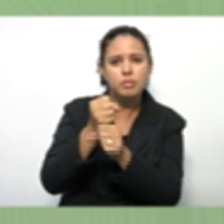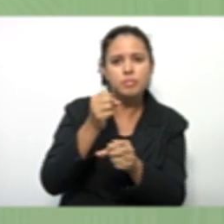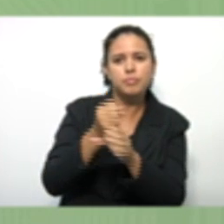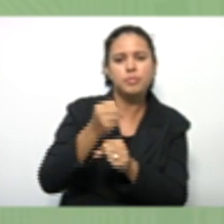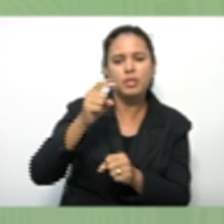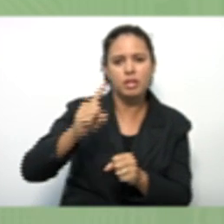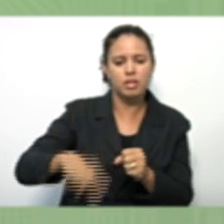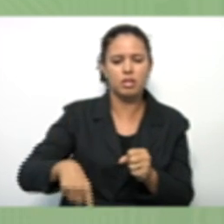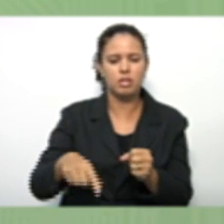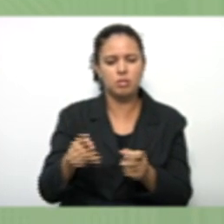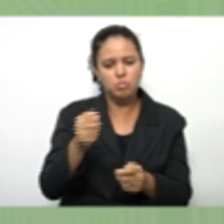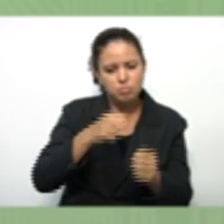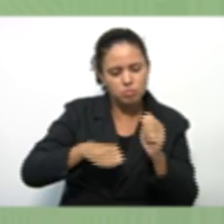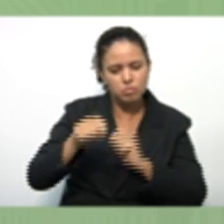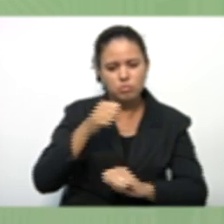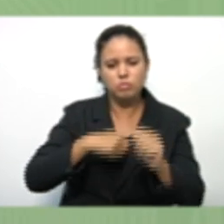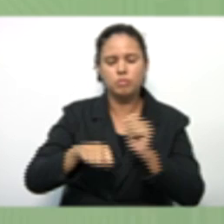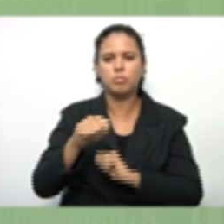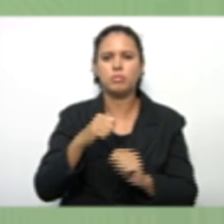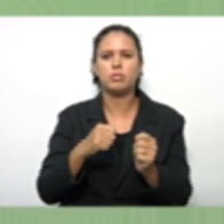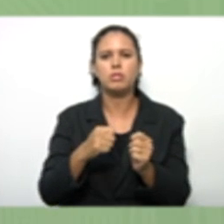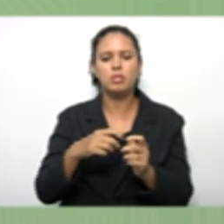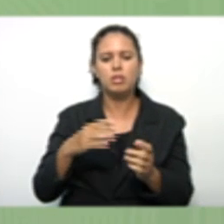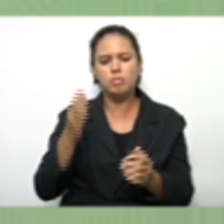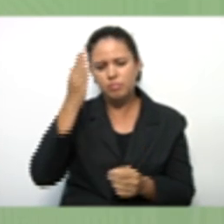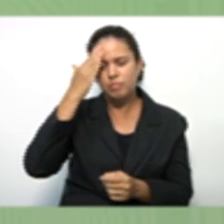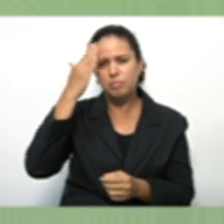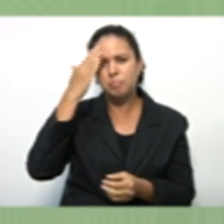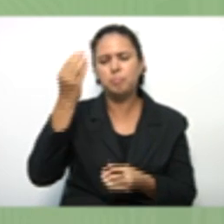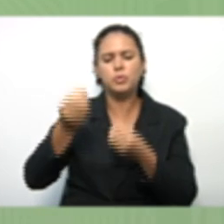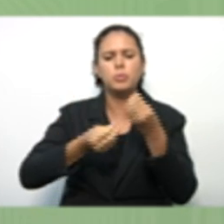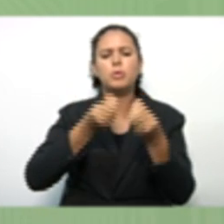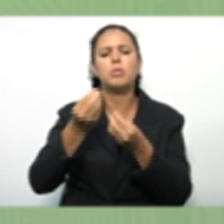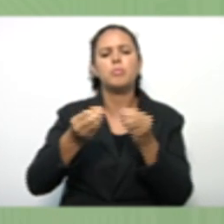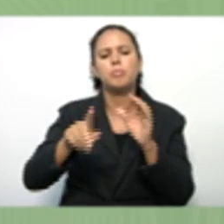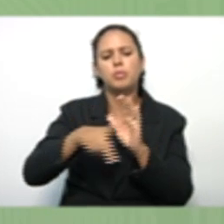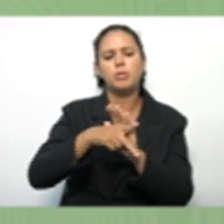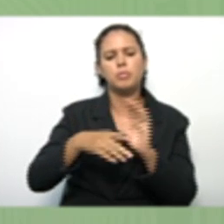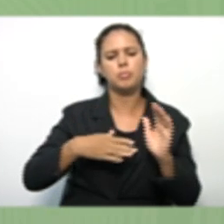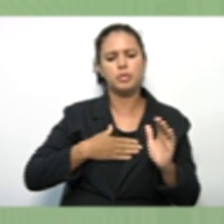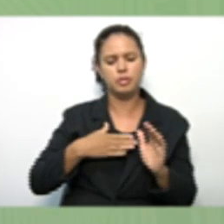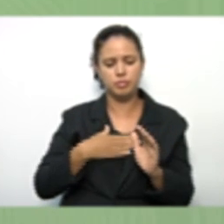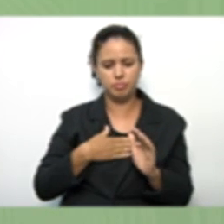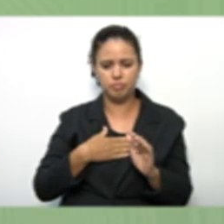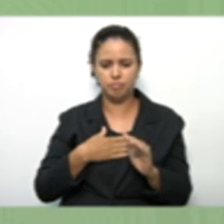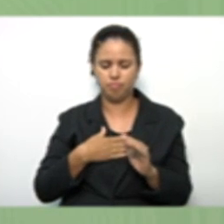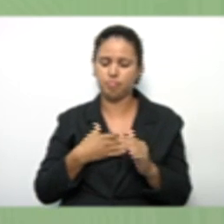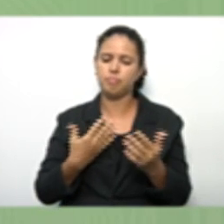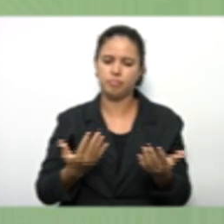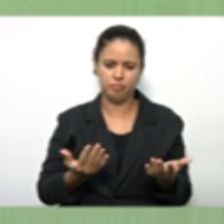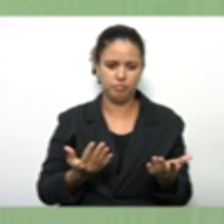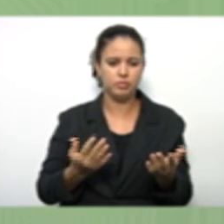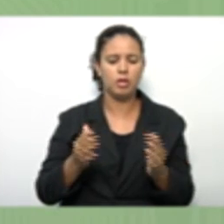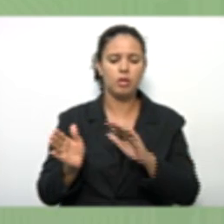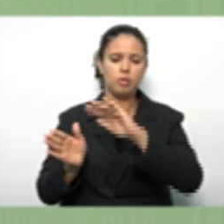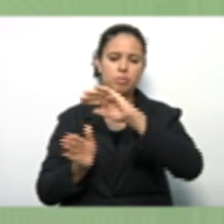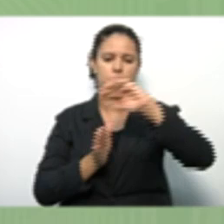saber quanto é o seu patrimônio. Então, vamos lá. Qual é o objetivo da contabilidade?